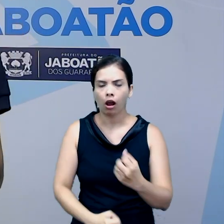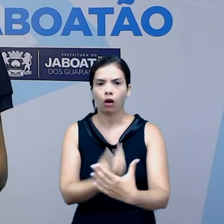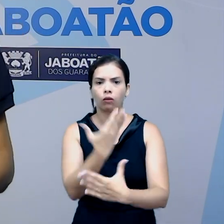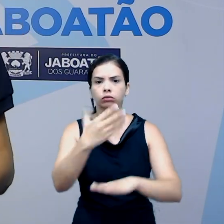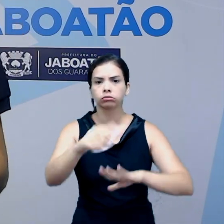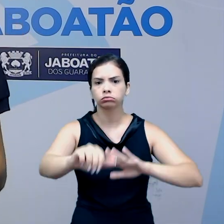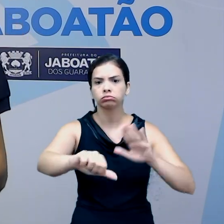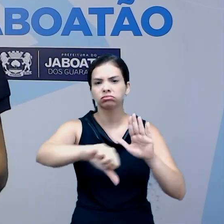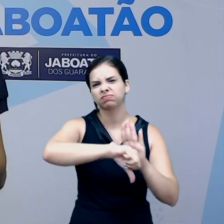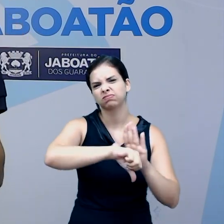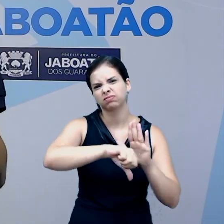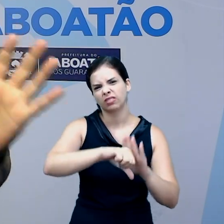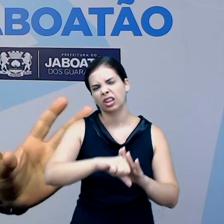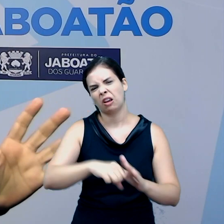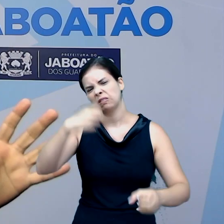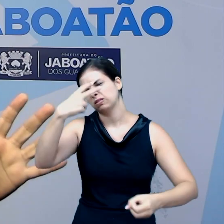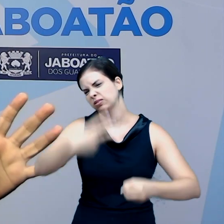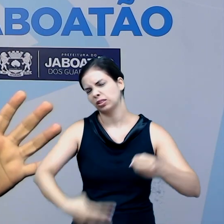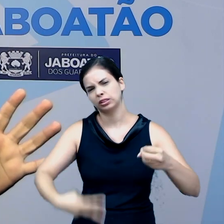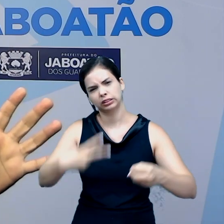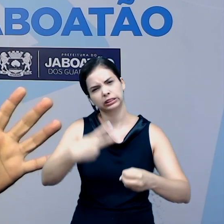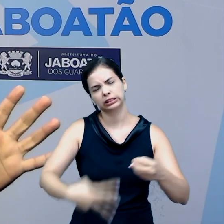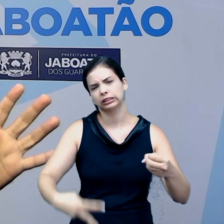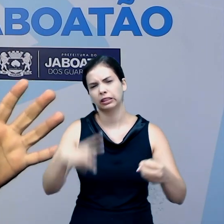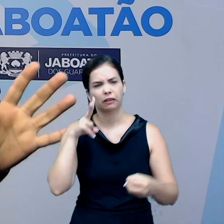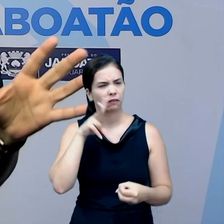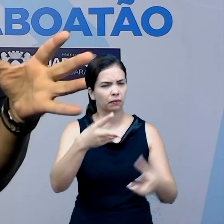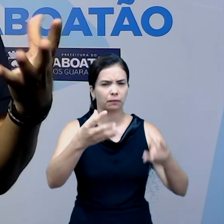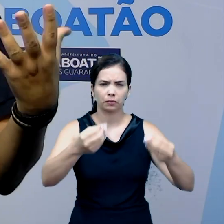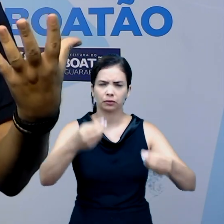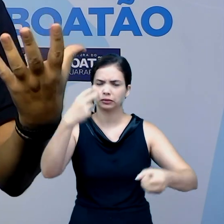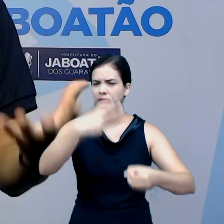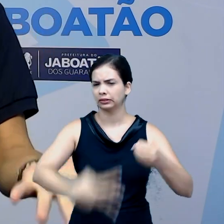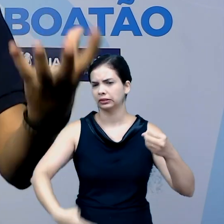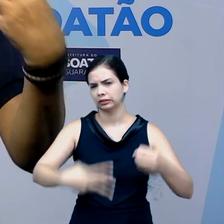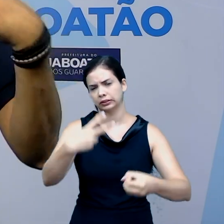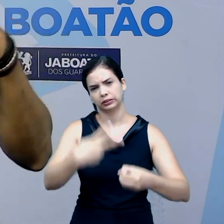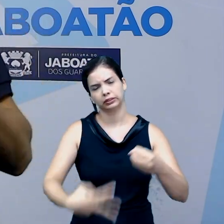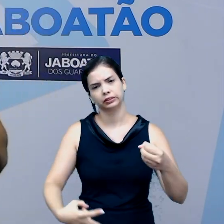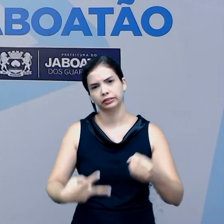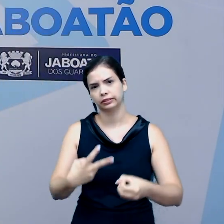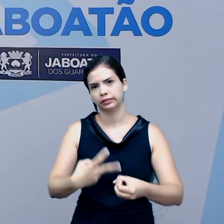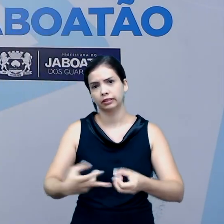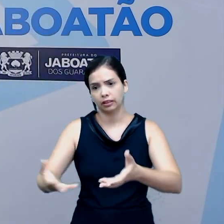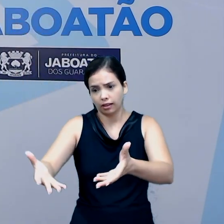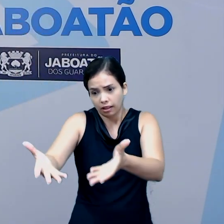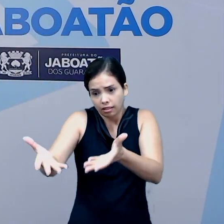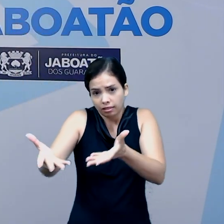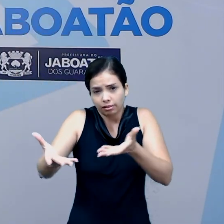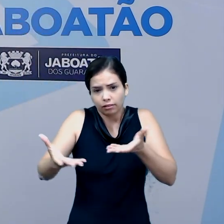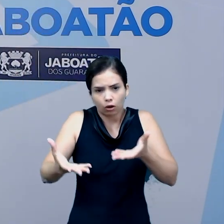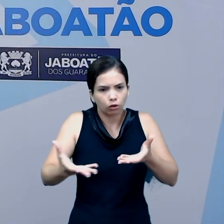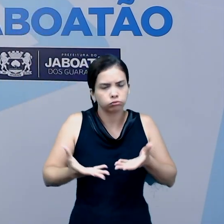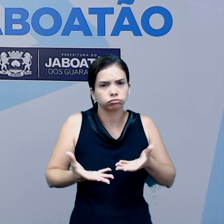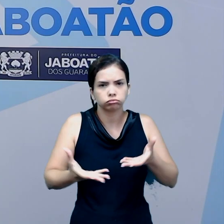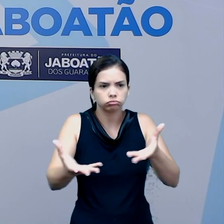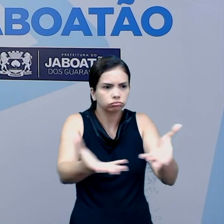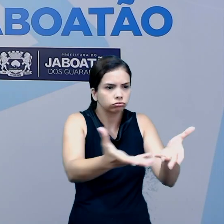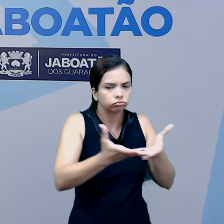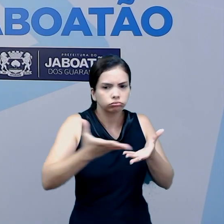de muita violência cotidianamente oi e ela traz isso para o trabalho de performance